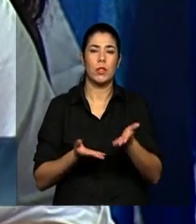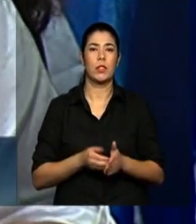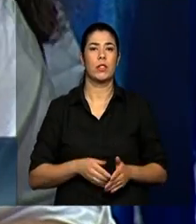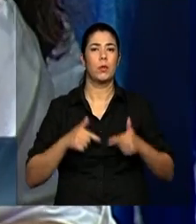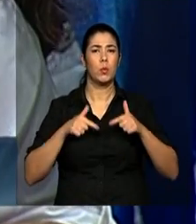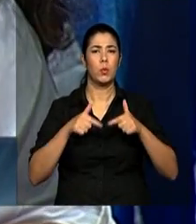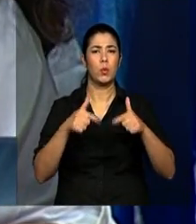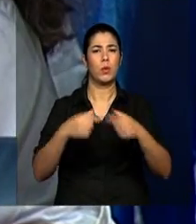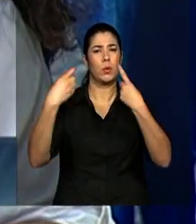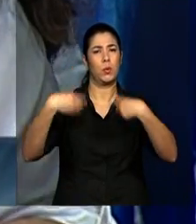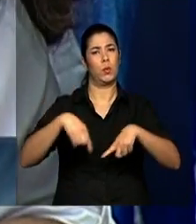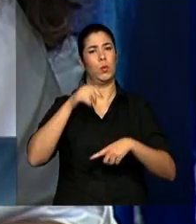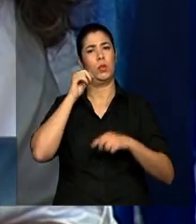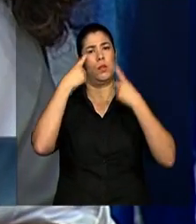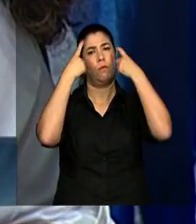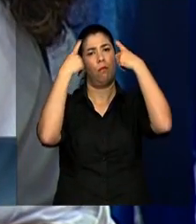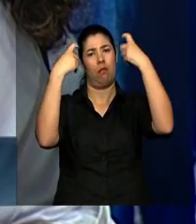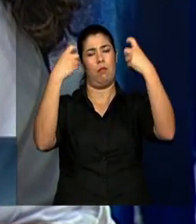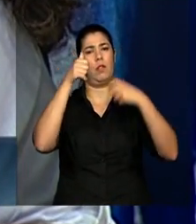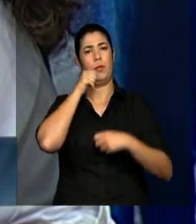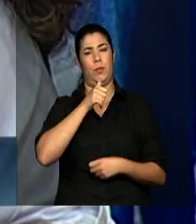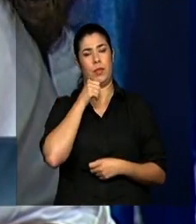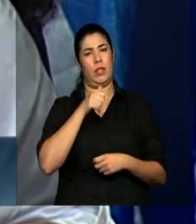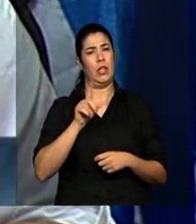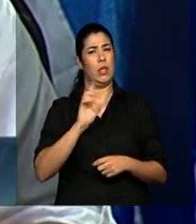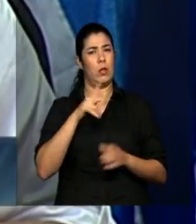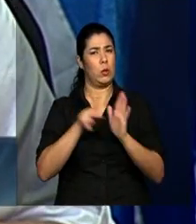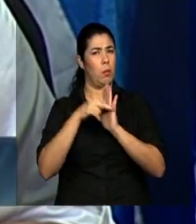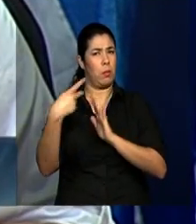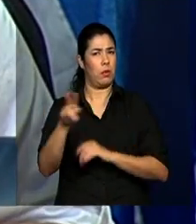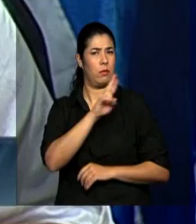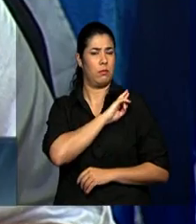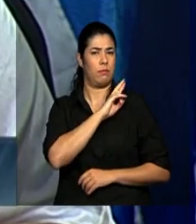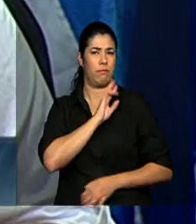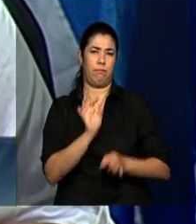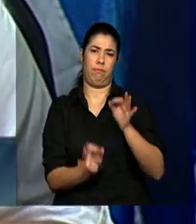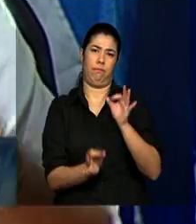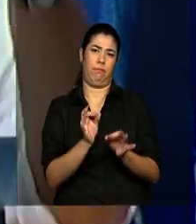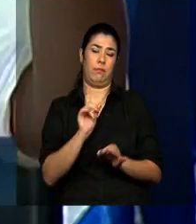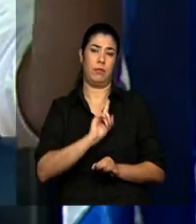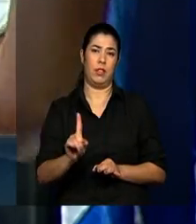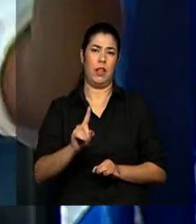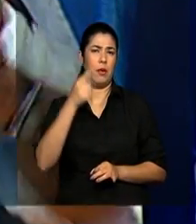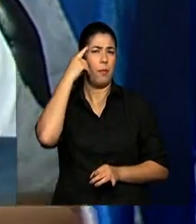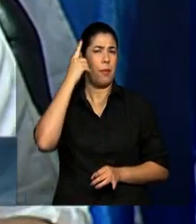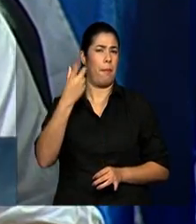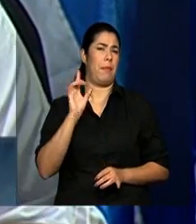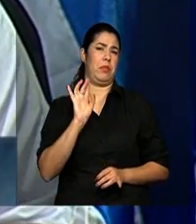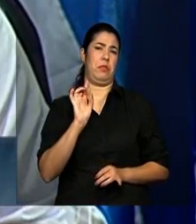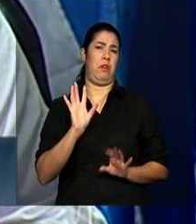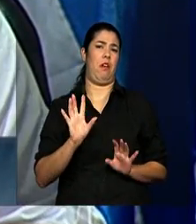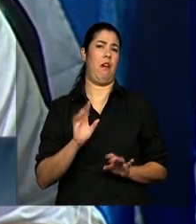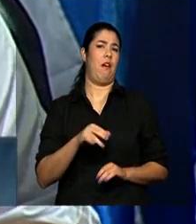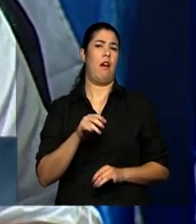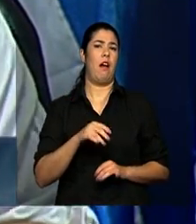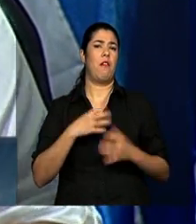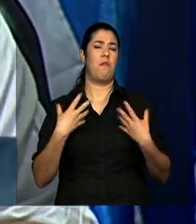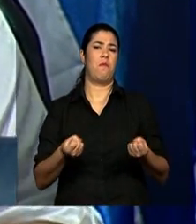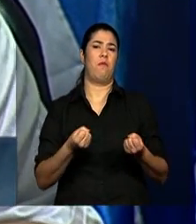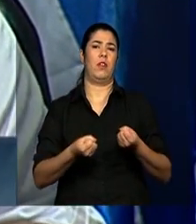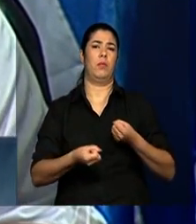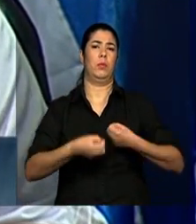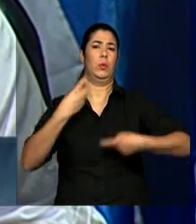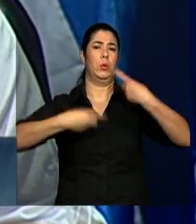violência, que não é uma tarefa só da justiça. Né? Que, muitas vezes, as pessoas imaginam a reivindicação, vamos